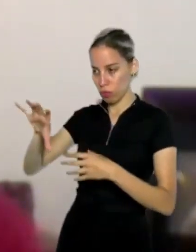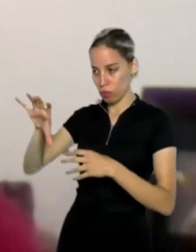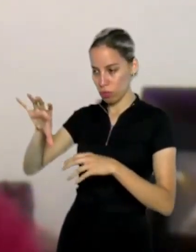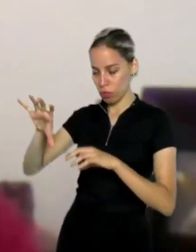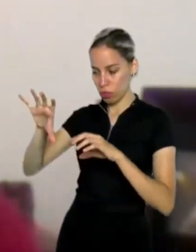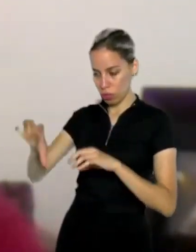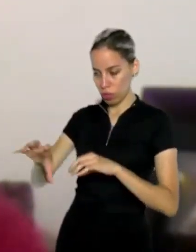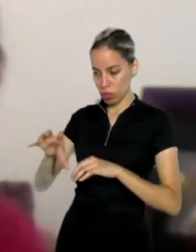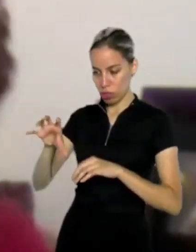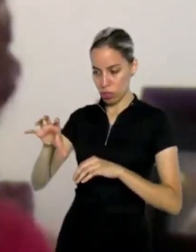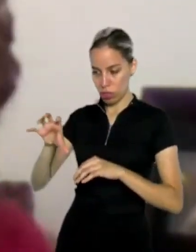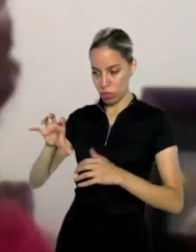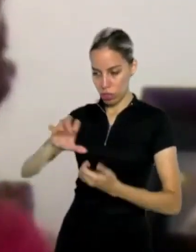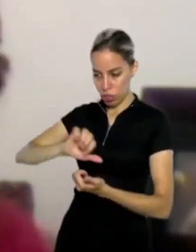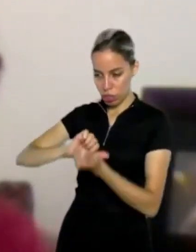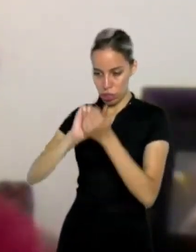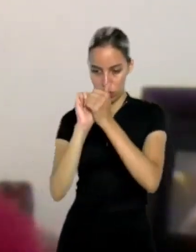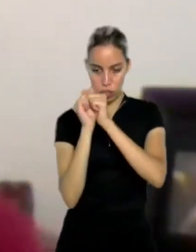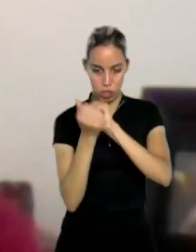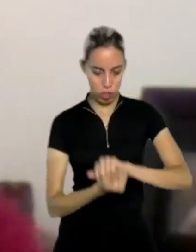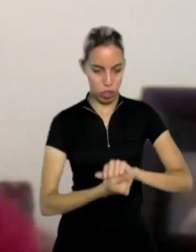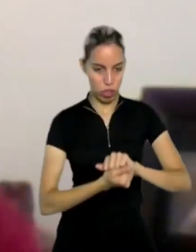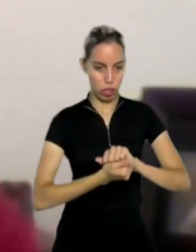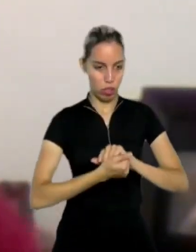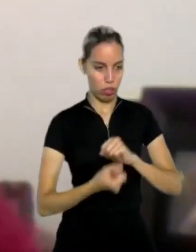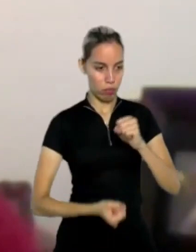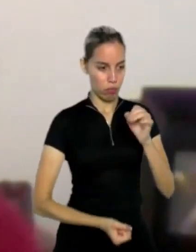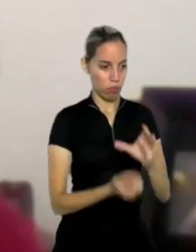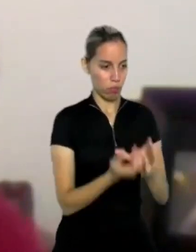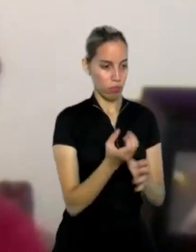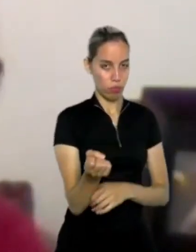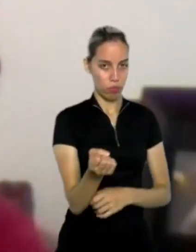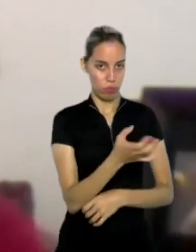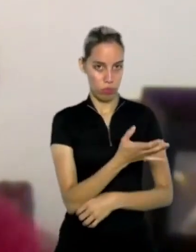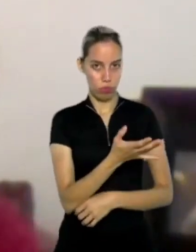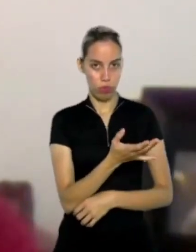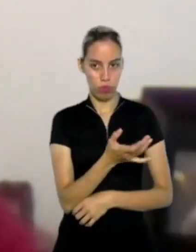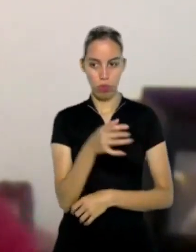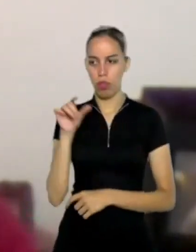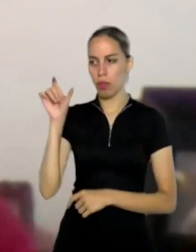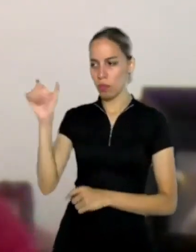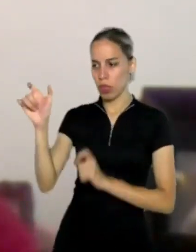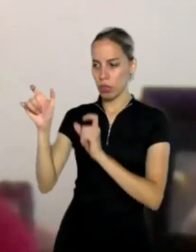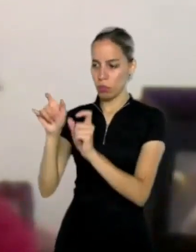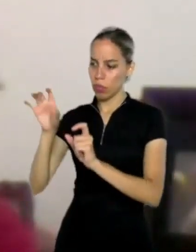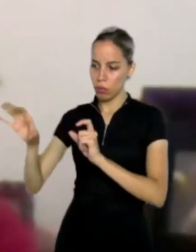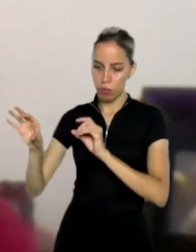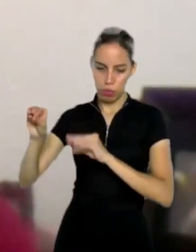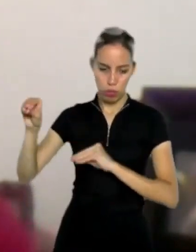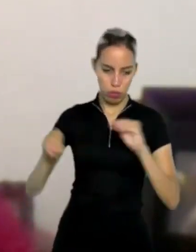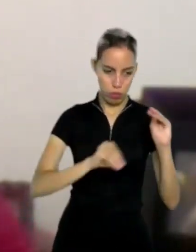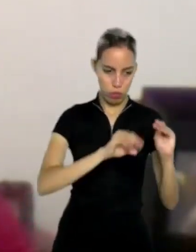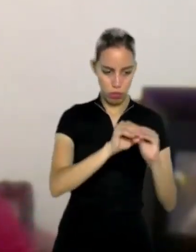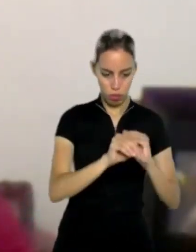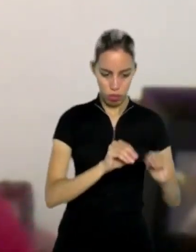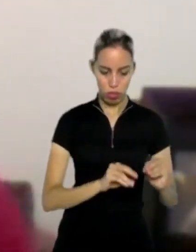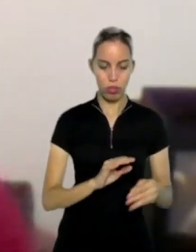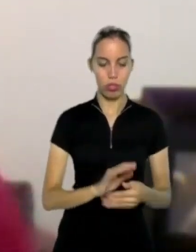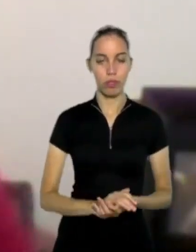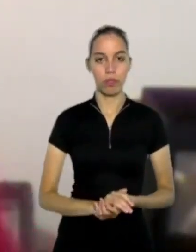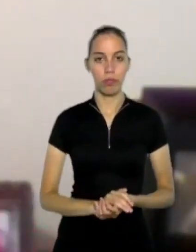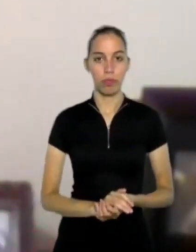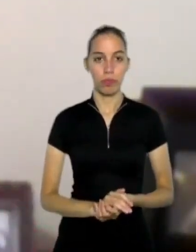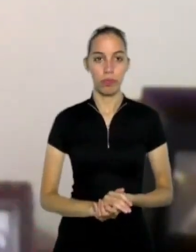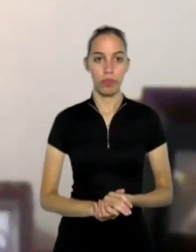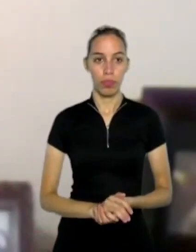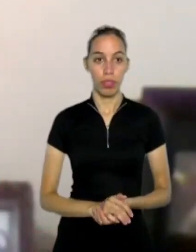de um autor e monta um outro poema, né? Dentro daquele poema que já está pronto. E eu estou